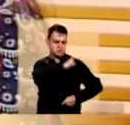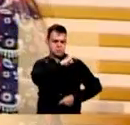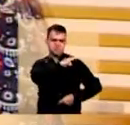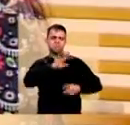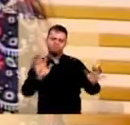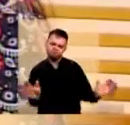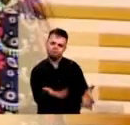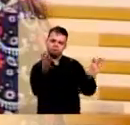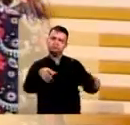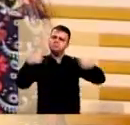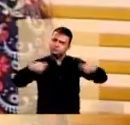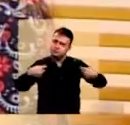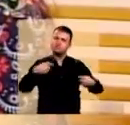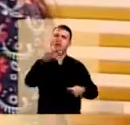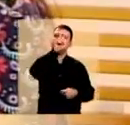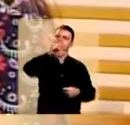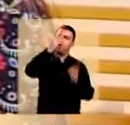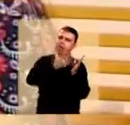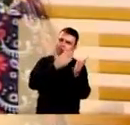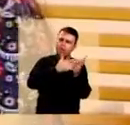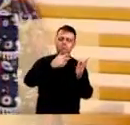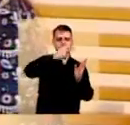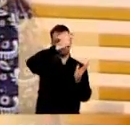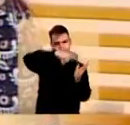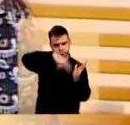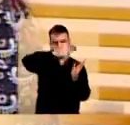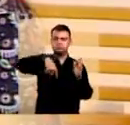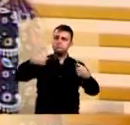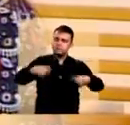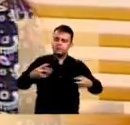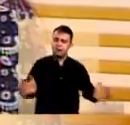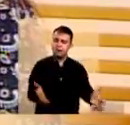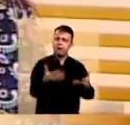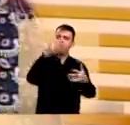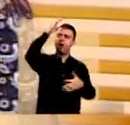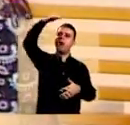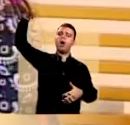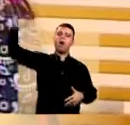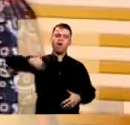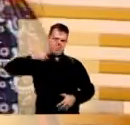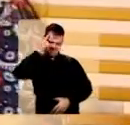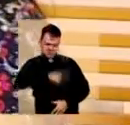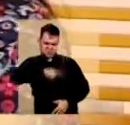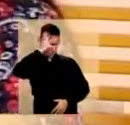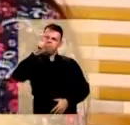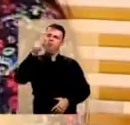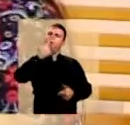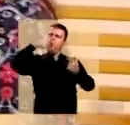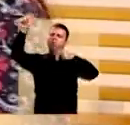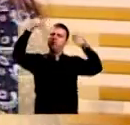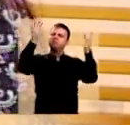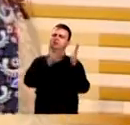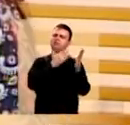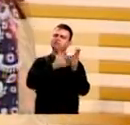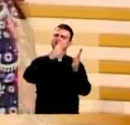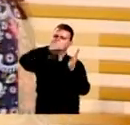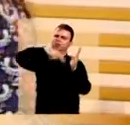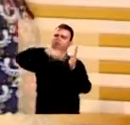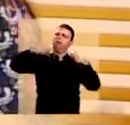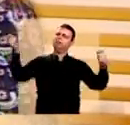isso e mostrar para eles que literatura vai além daquilo que os adultos querem que eles leiam, né? Que